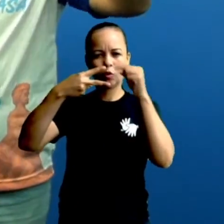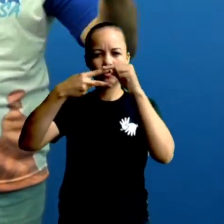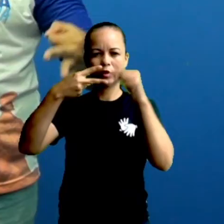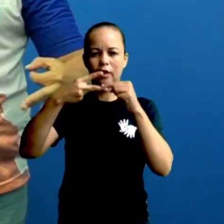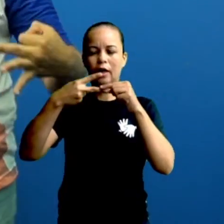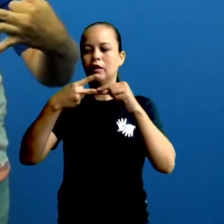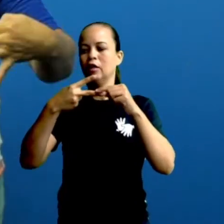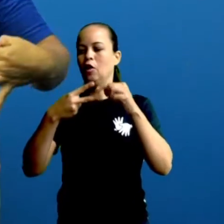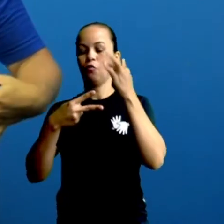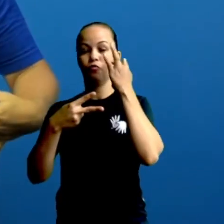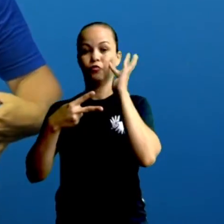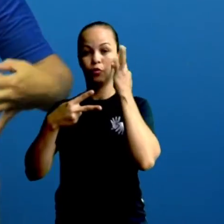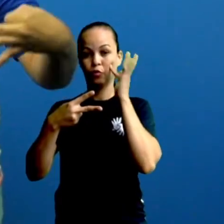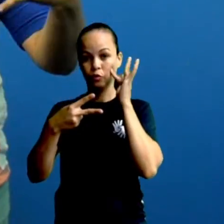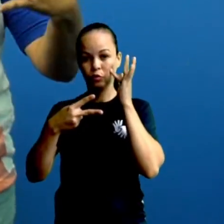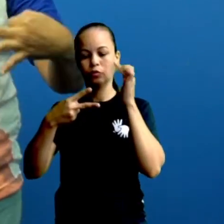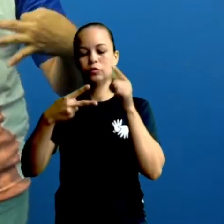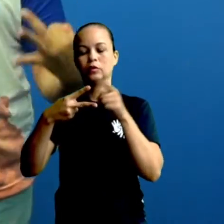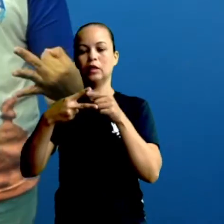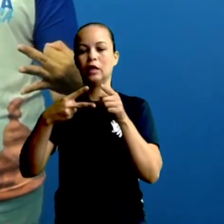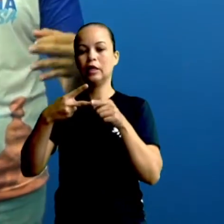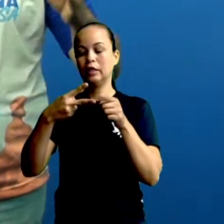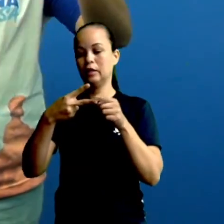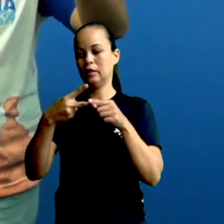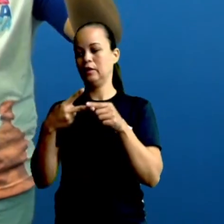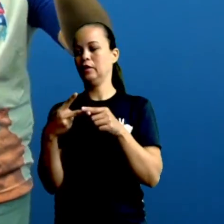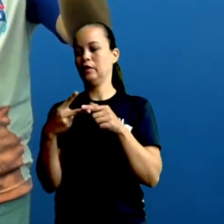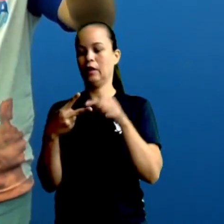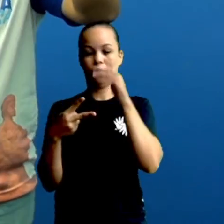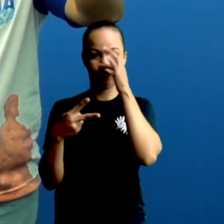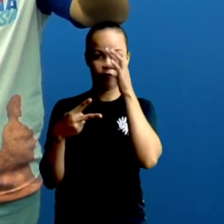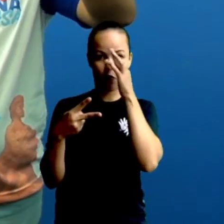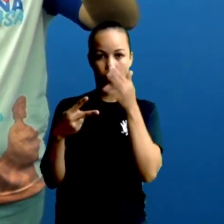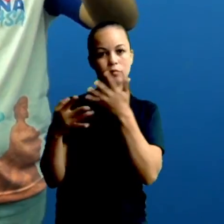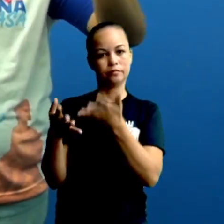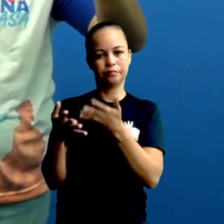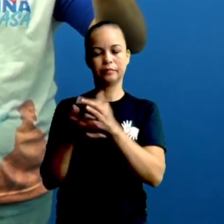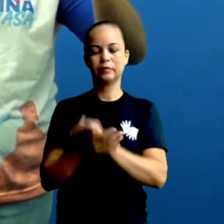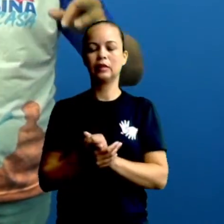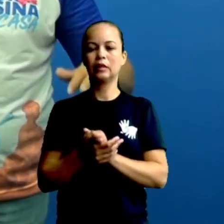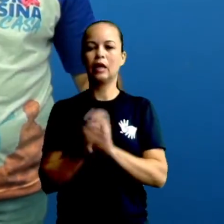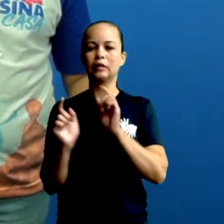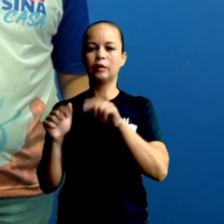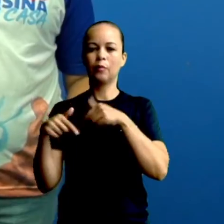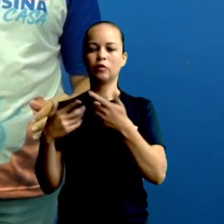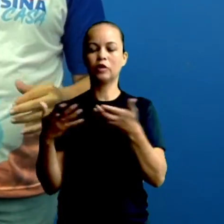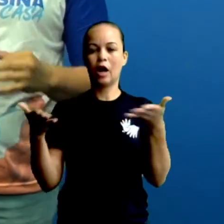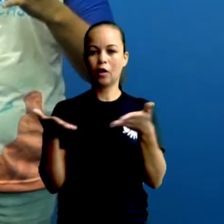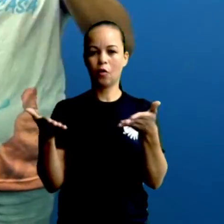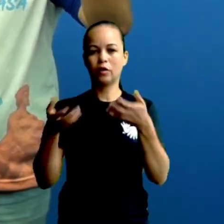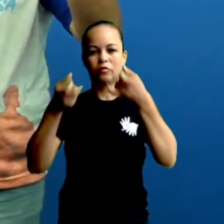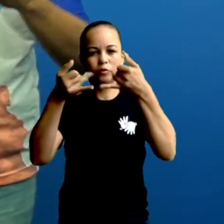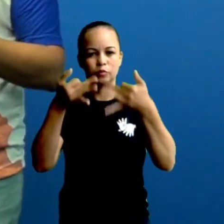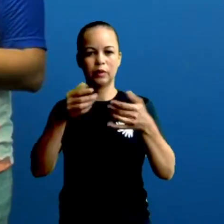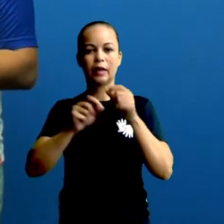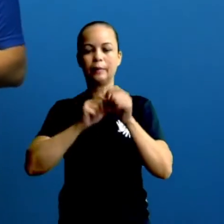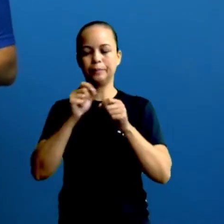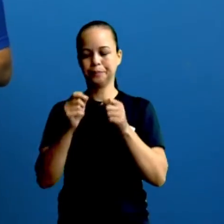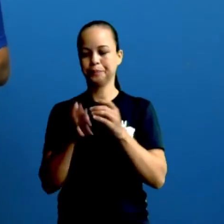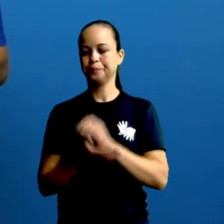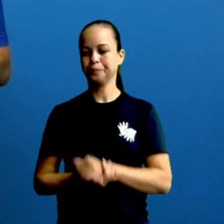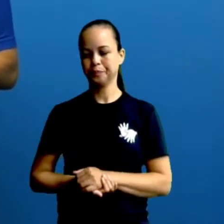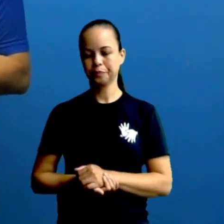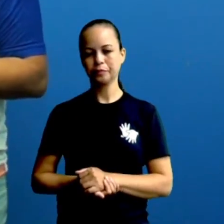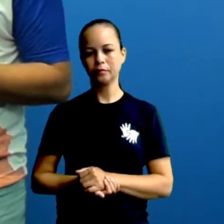Então, produção, para que a gente não perca tempo esse que é precioso, vamos ao que interessa, porque o resto não tem pressa. Próximo slide, por